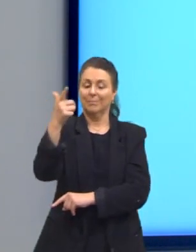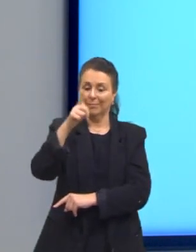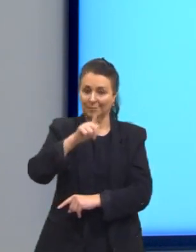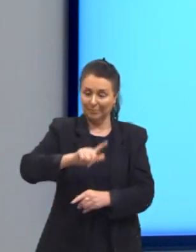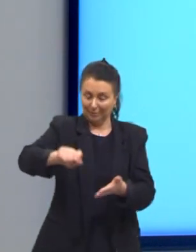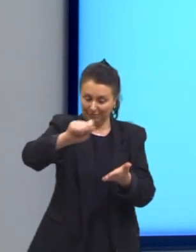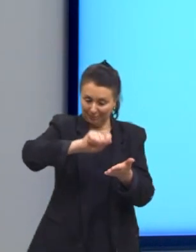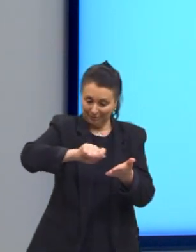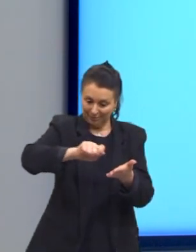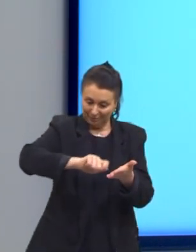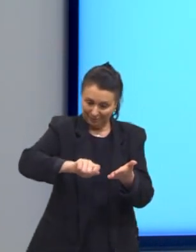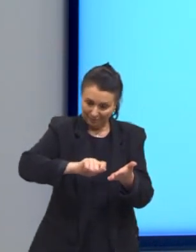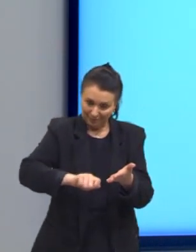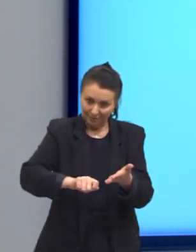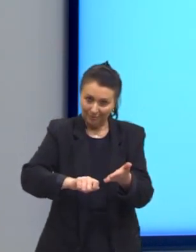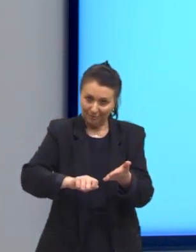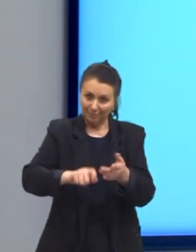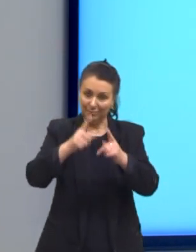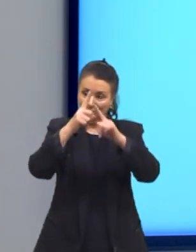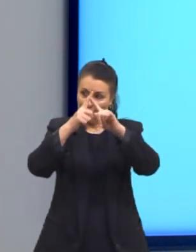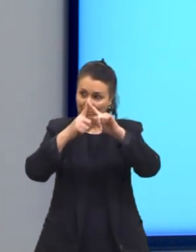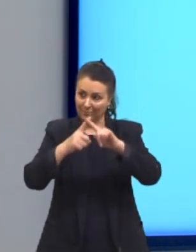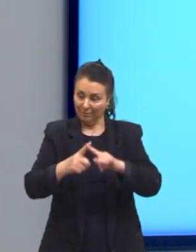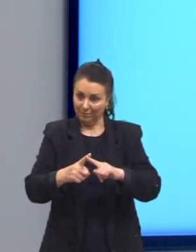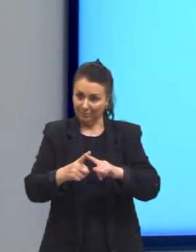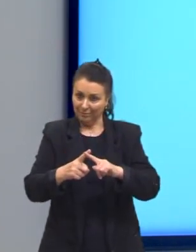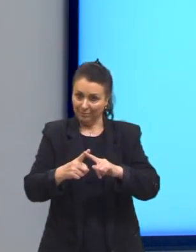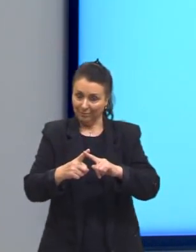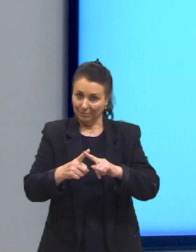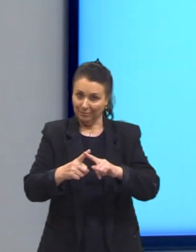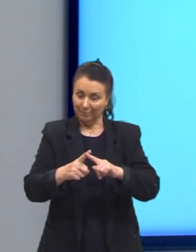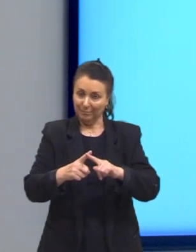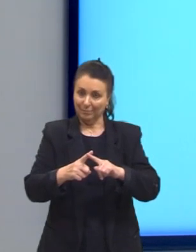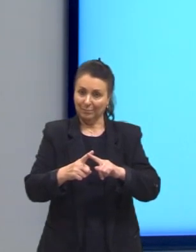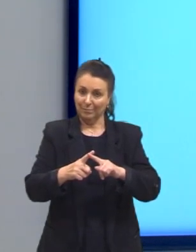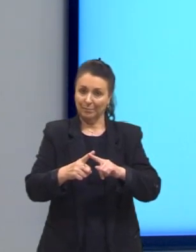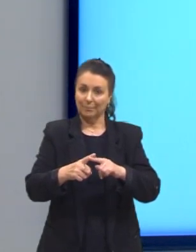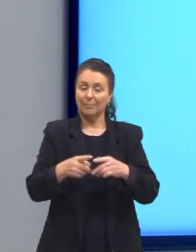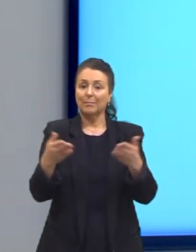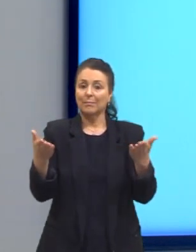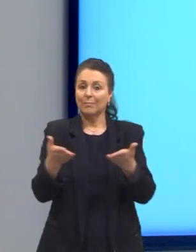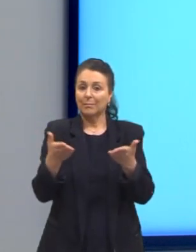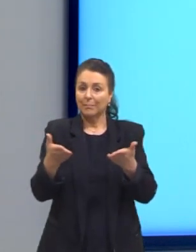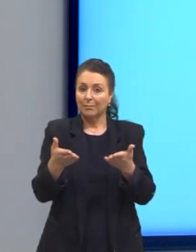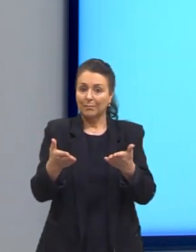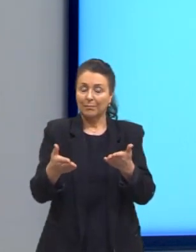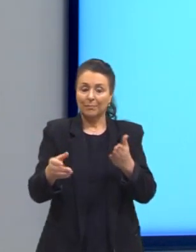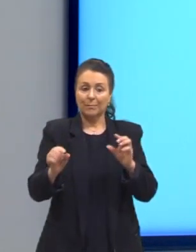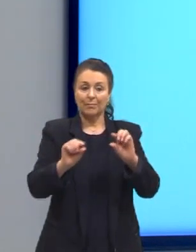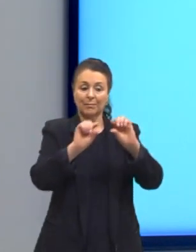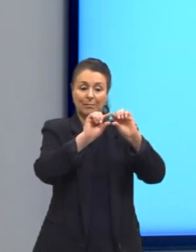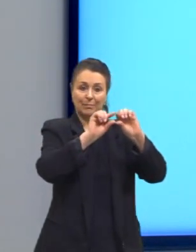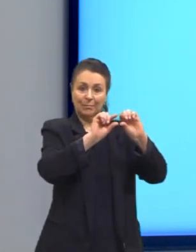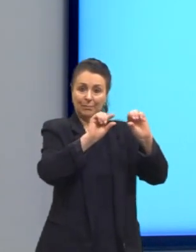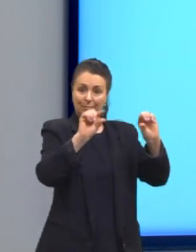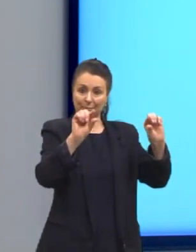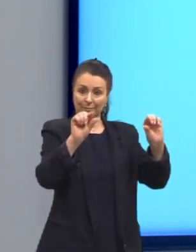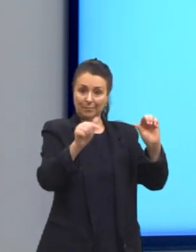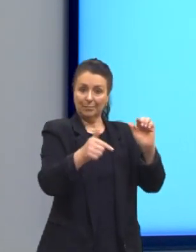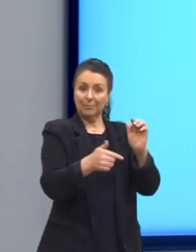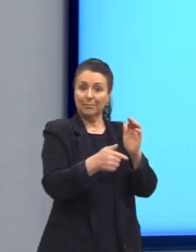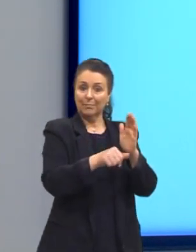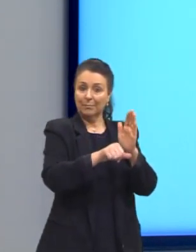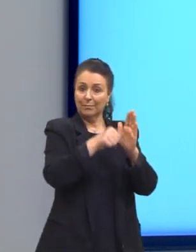novamente ali a operação agora ainda na primeira linha nós vamos pegar